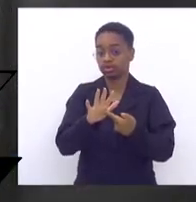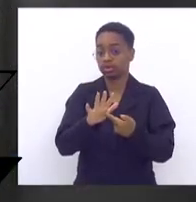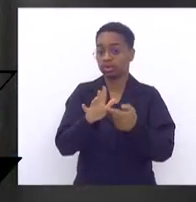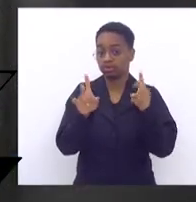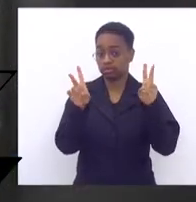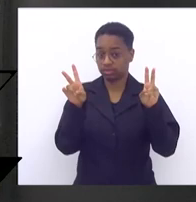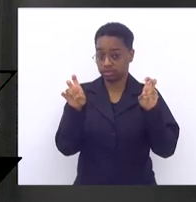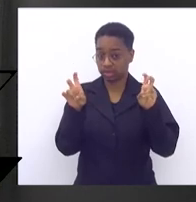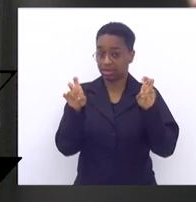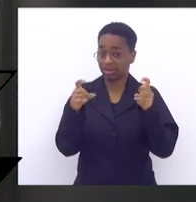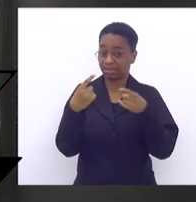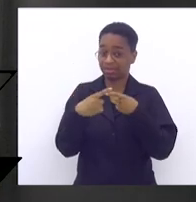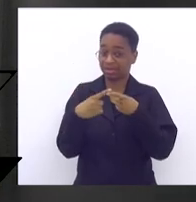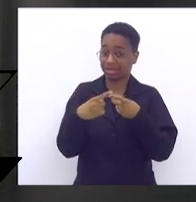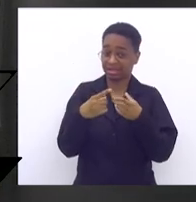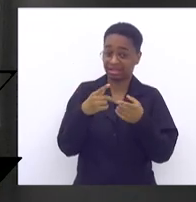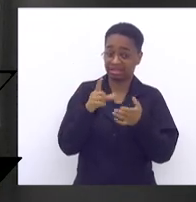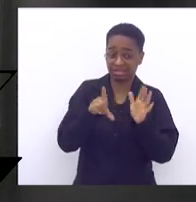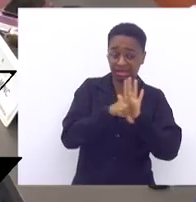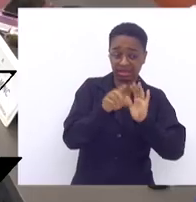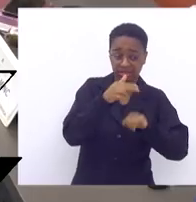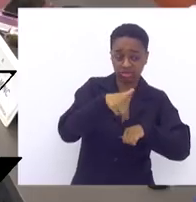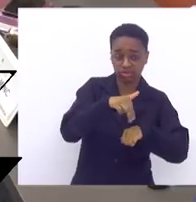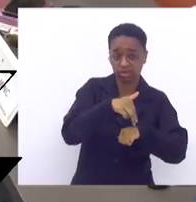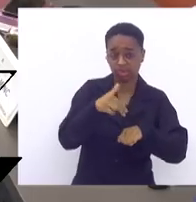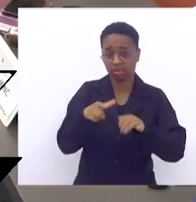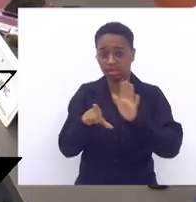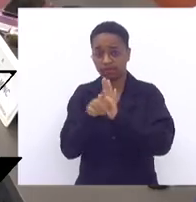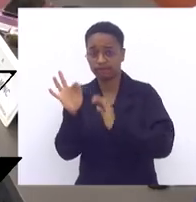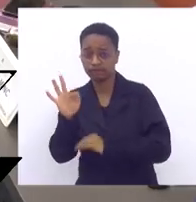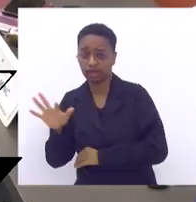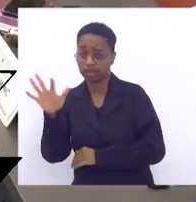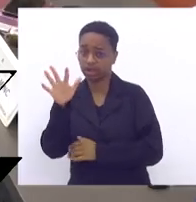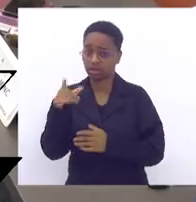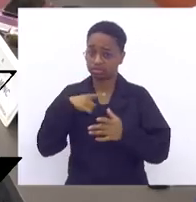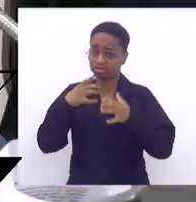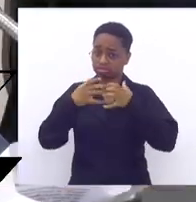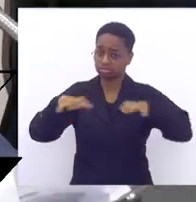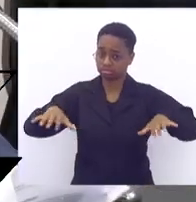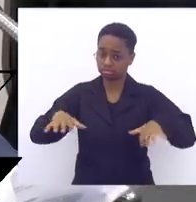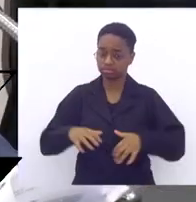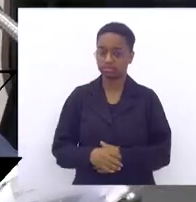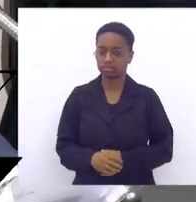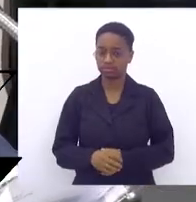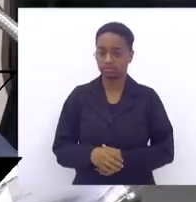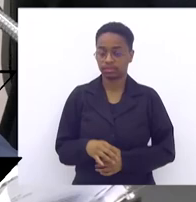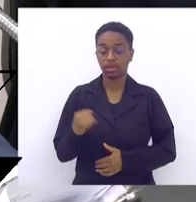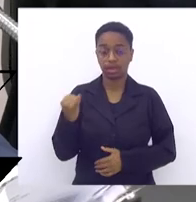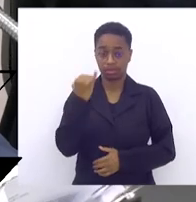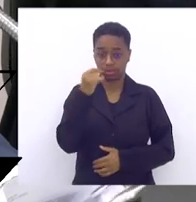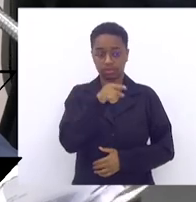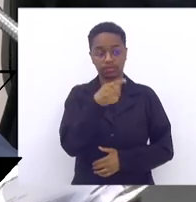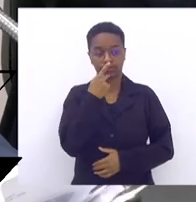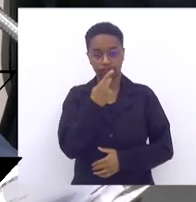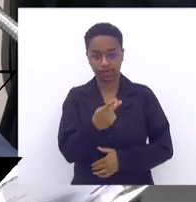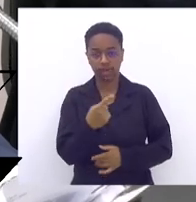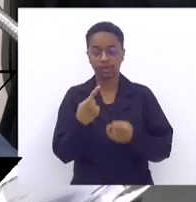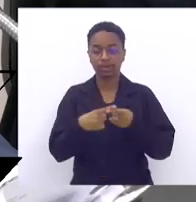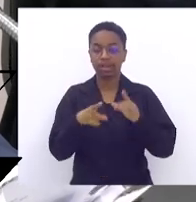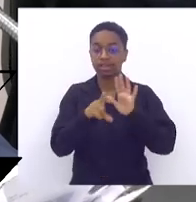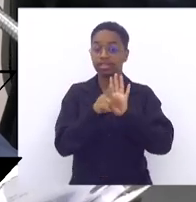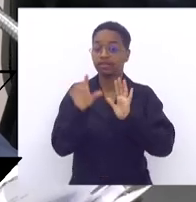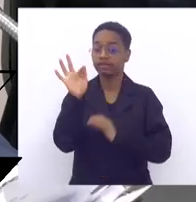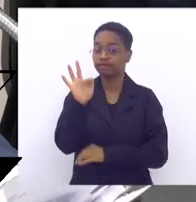temática, essa nuance de lei nacional e lei federal. É importante a menção de Vossa Excelência. É uma lei